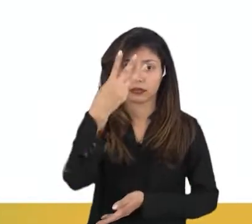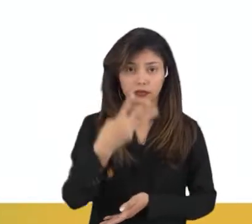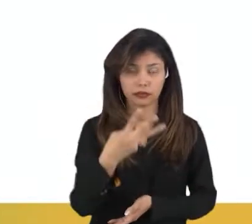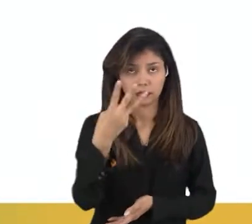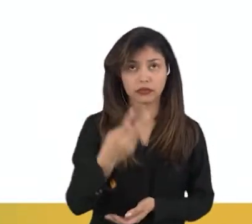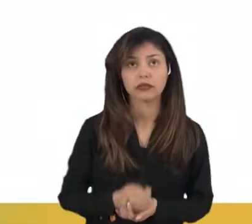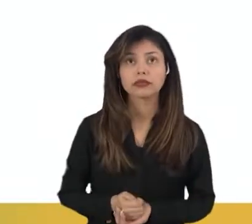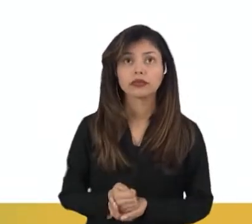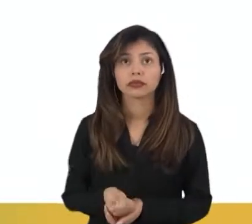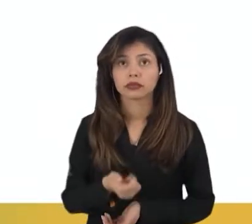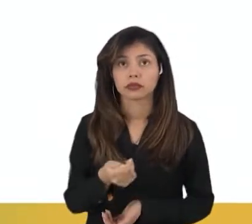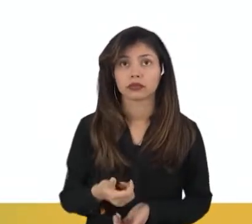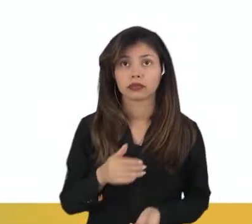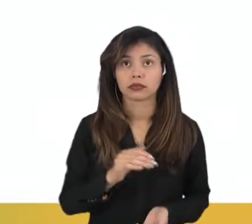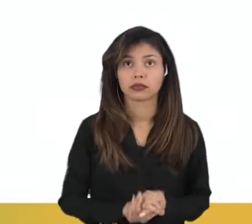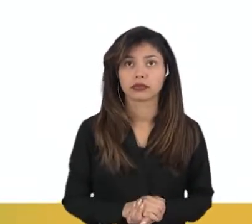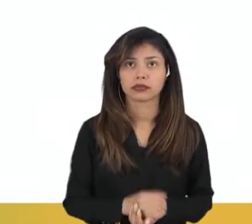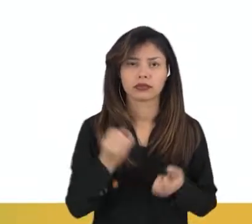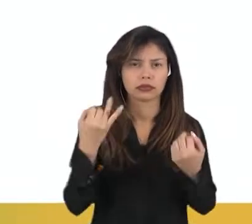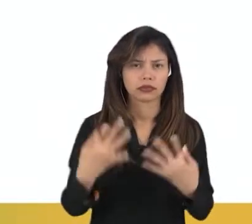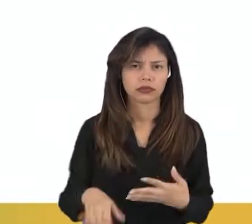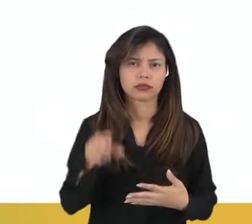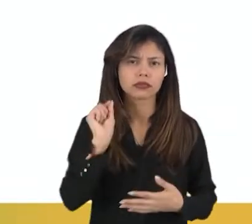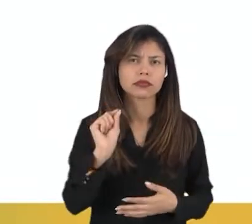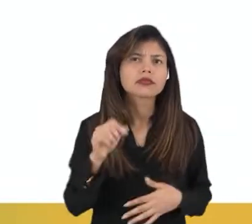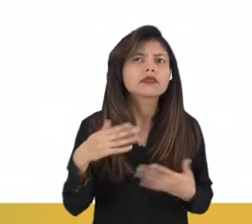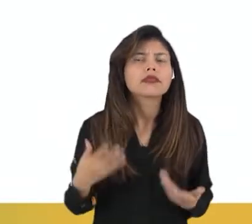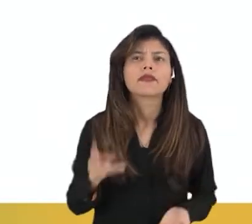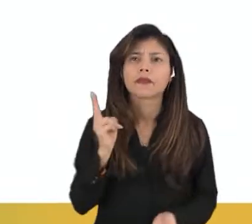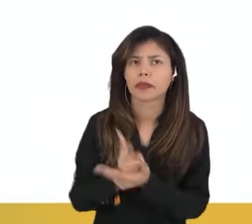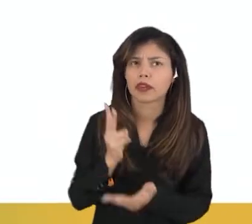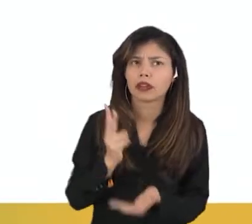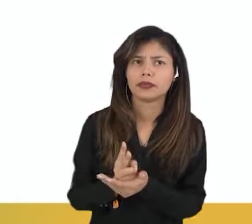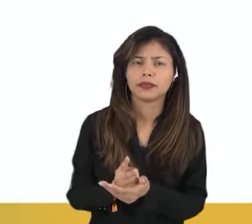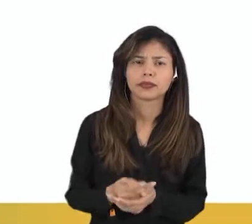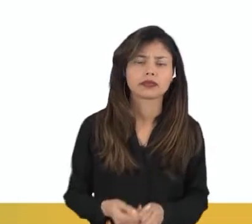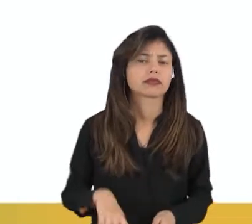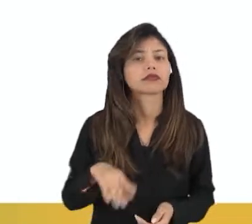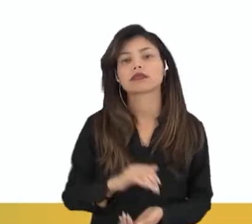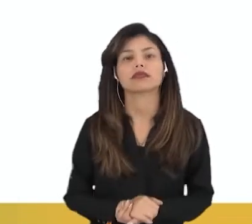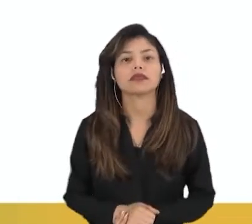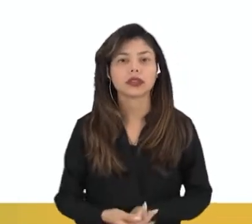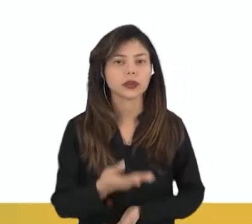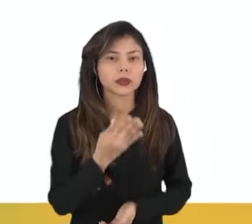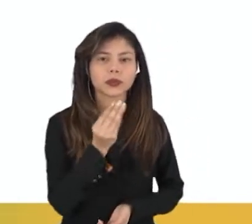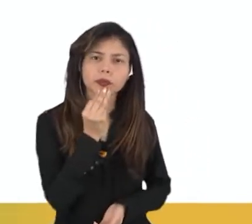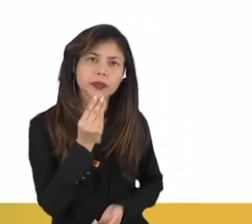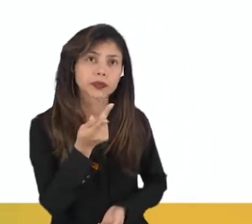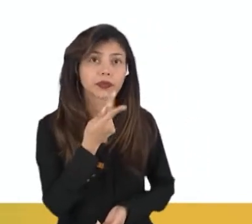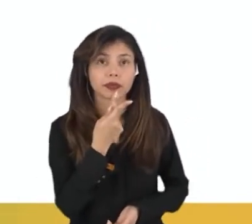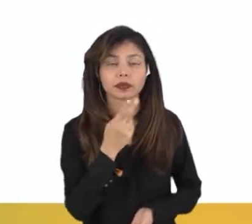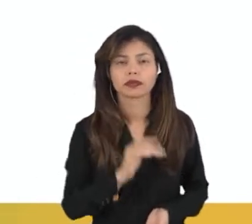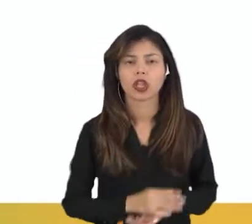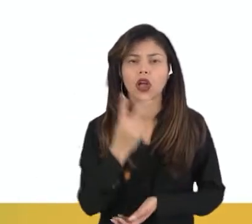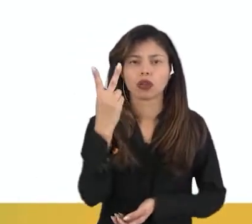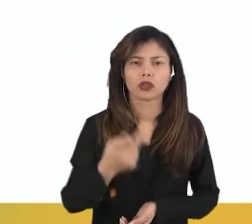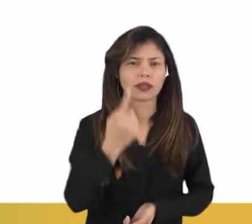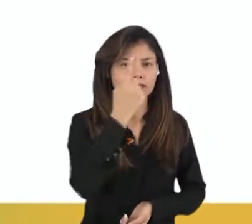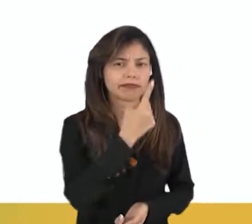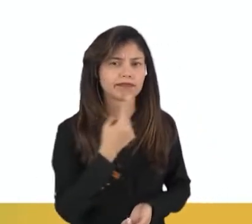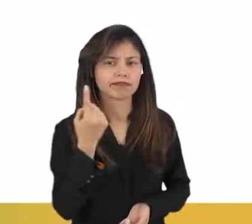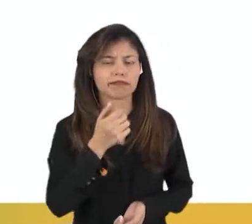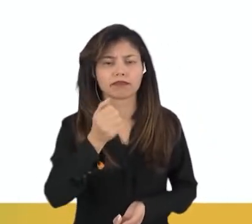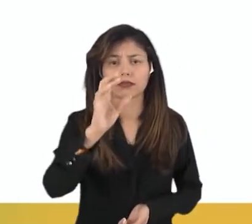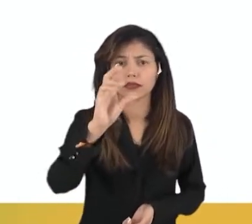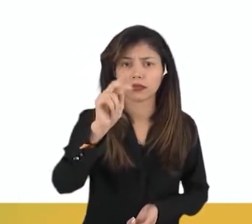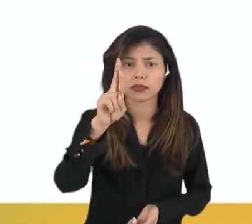moedas simultaneamente, quer dizer ao mesmo tempo, qual a probabilidade de obtermos exatamente 2 caras? Então,